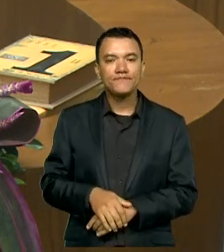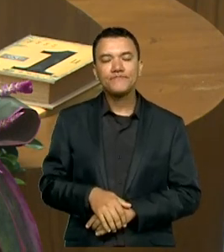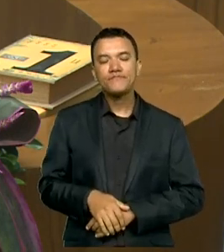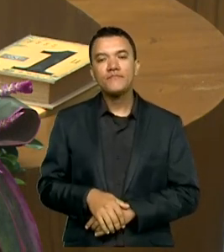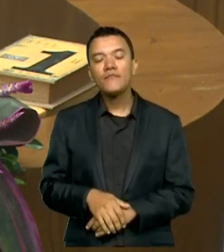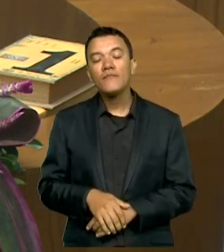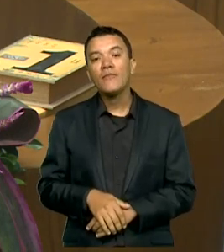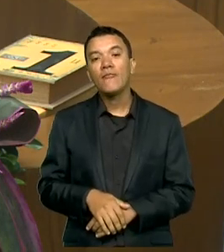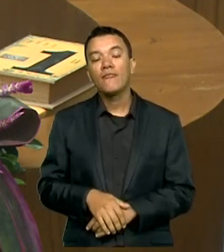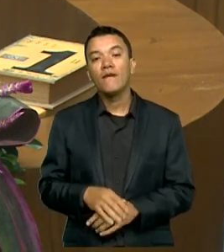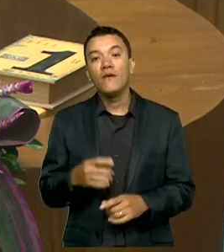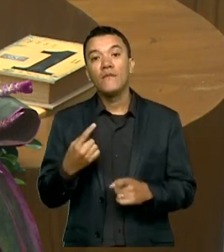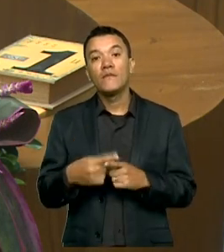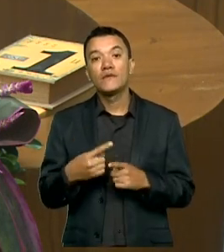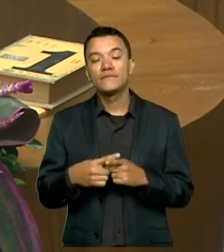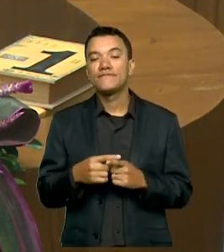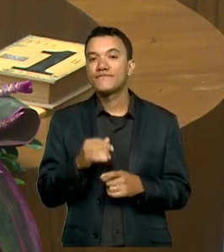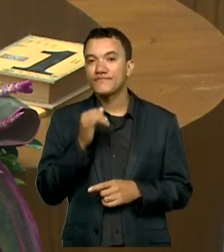até